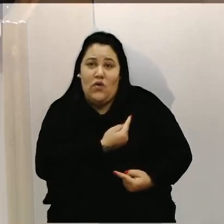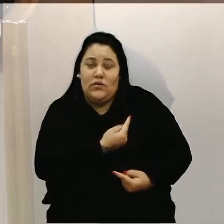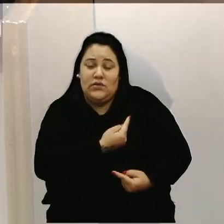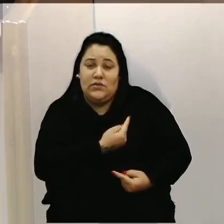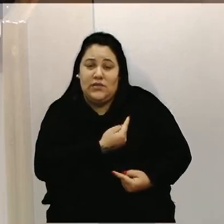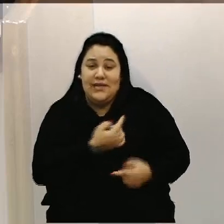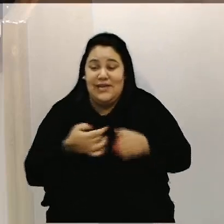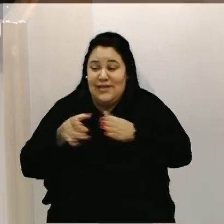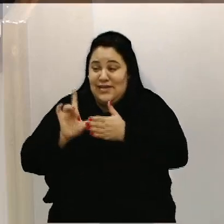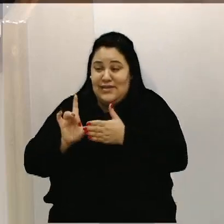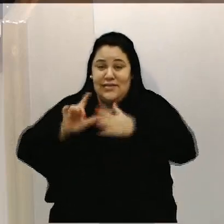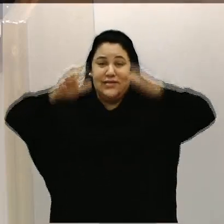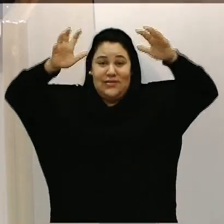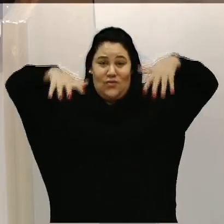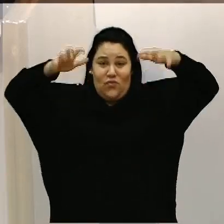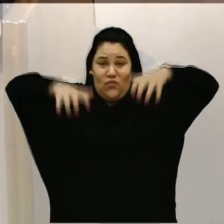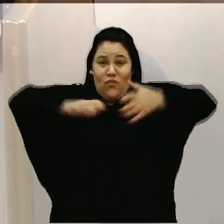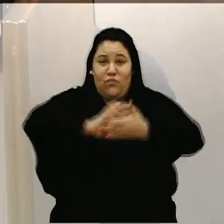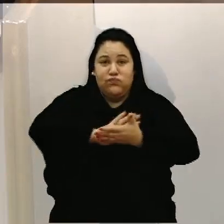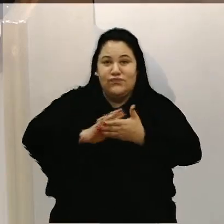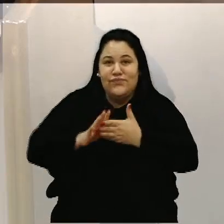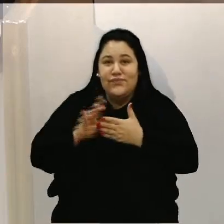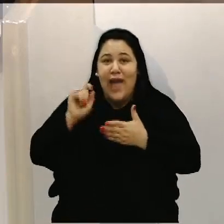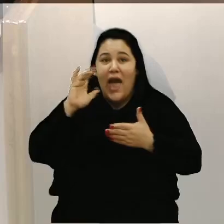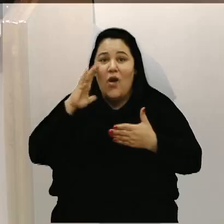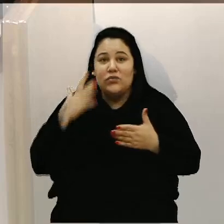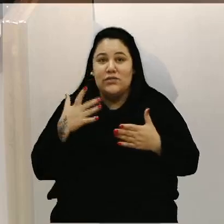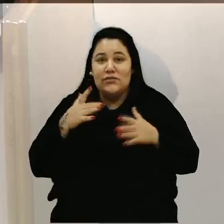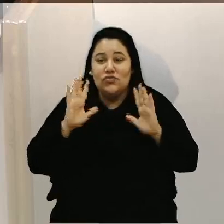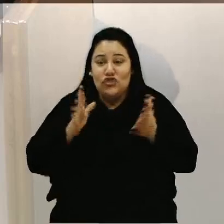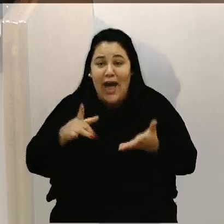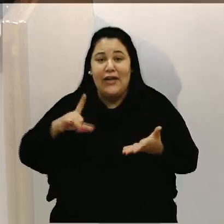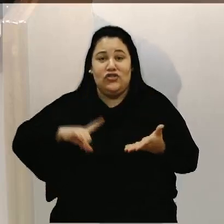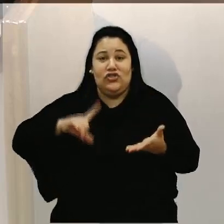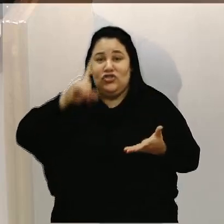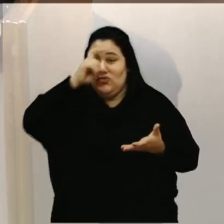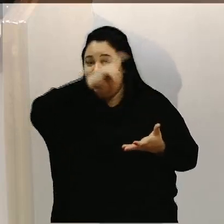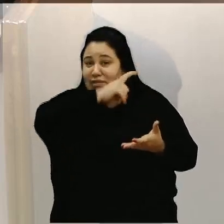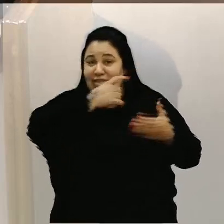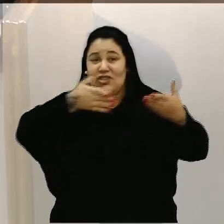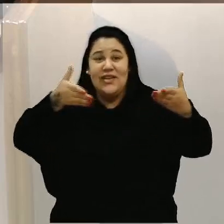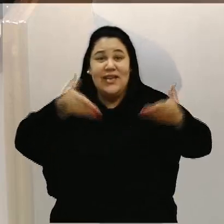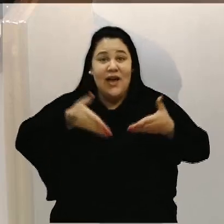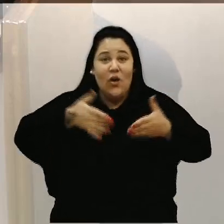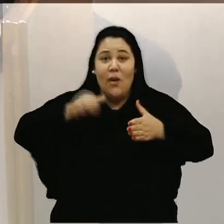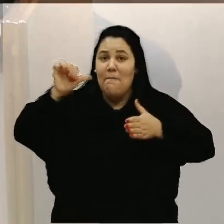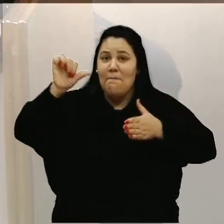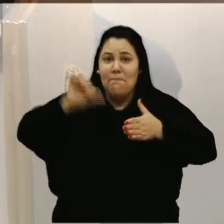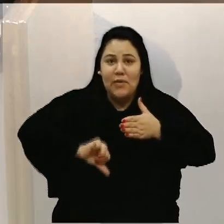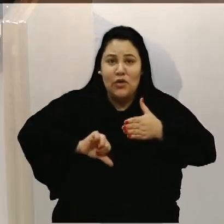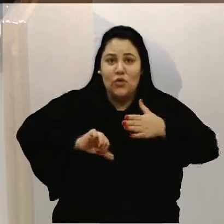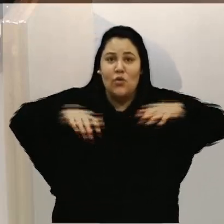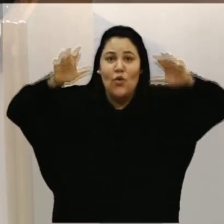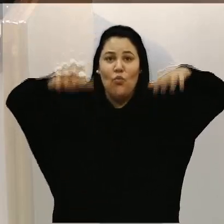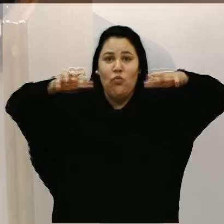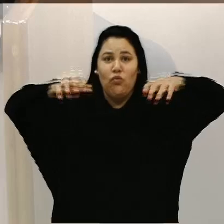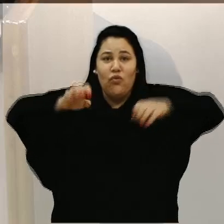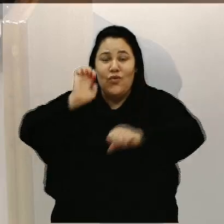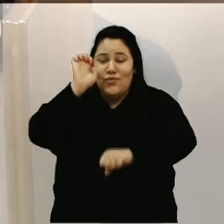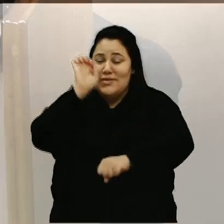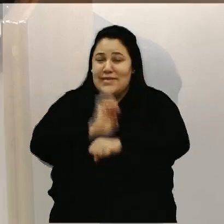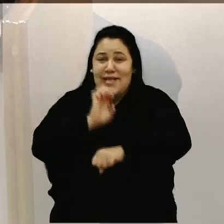enchente, antes desse desastre, passando por dificuldade, agora com a enchente, vendo o Estado